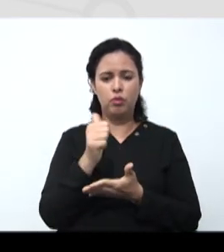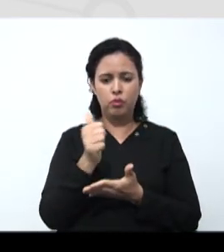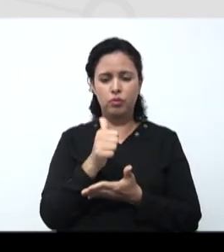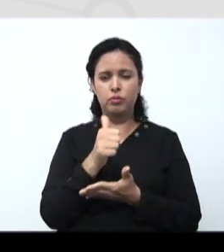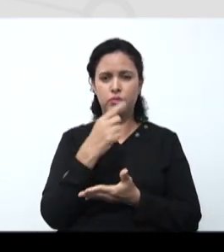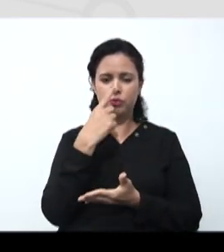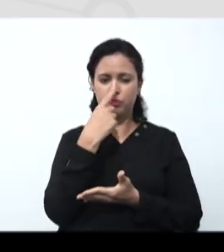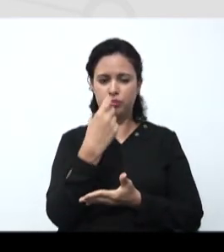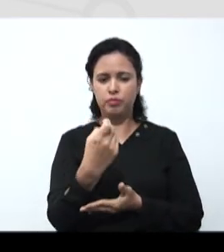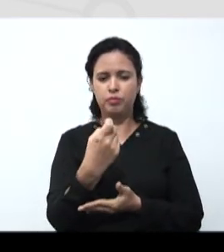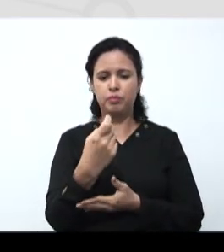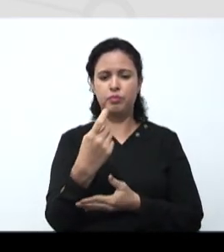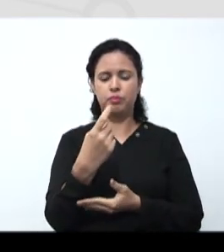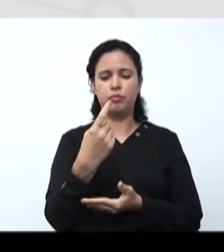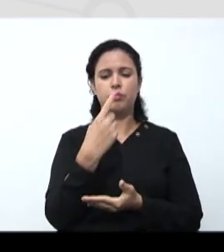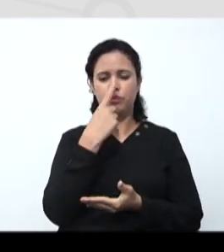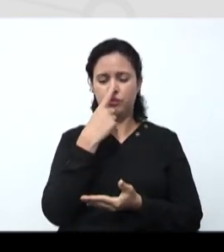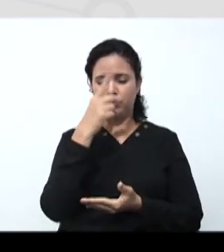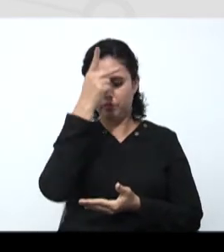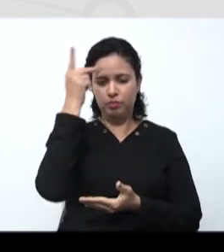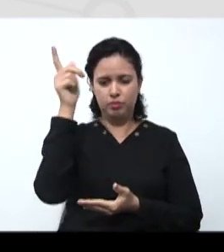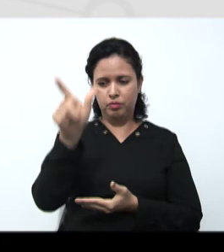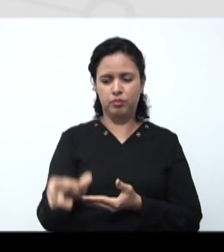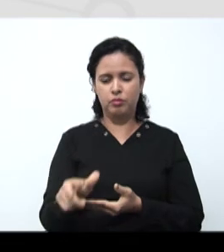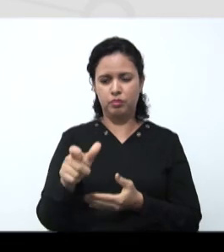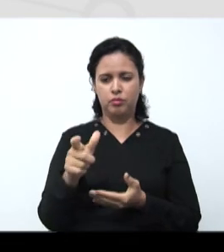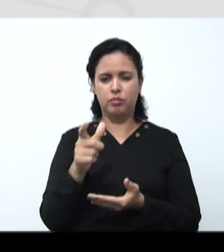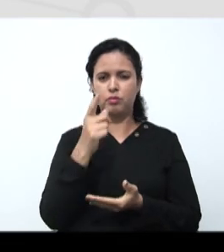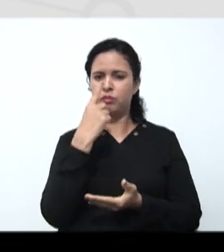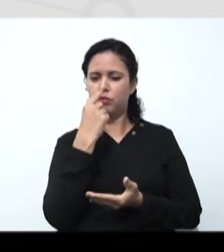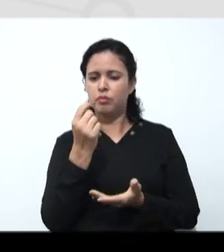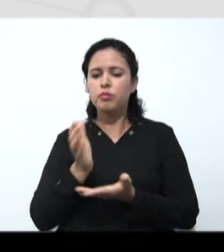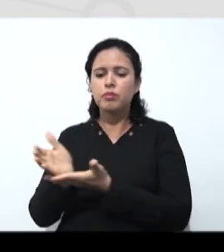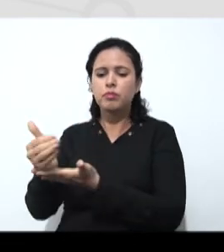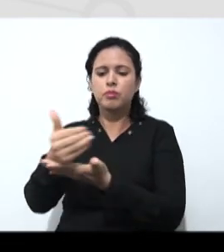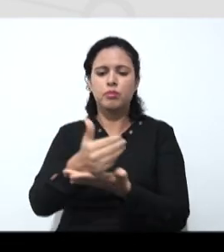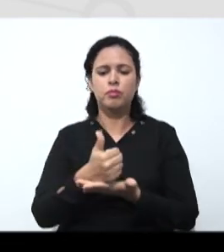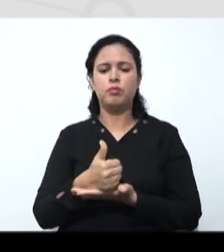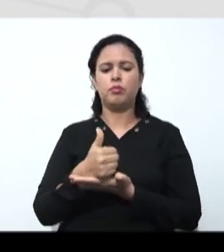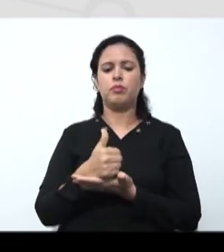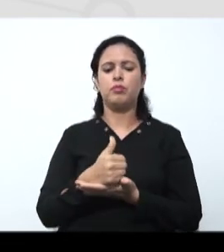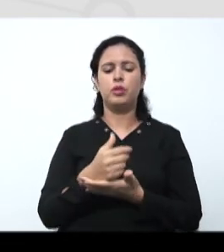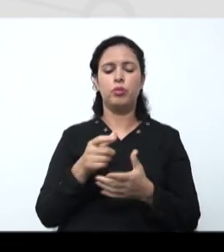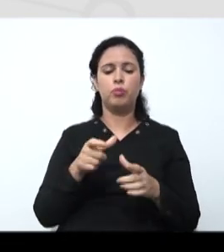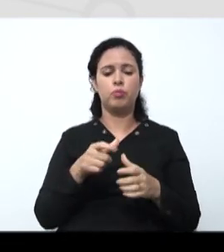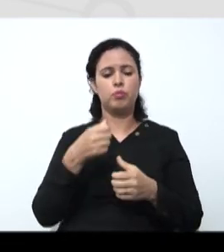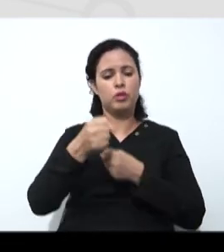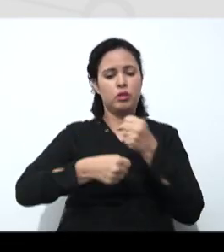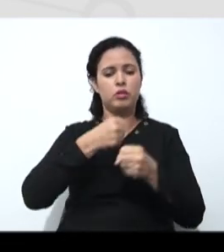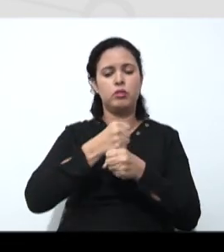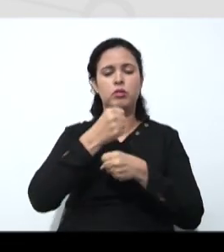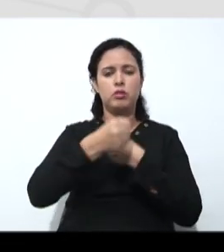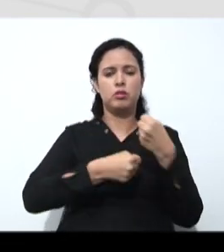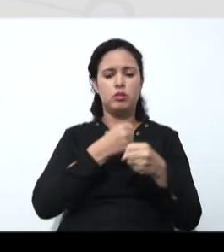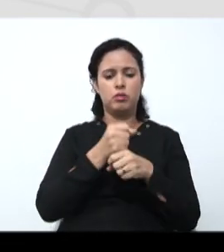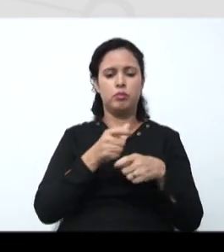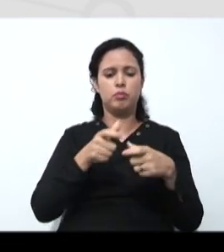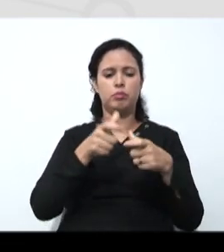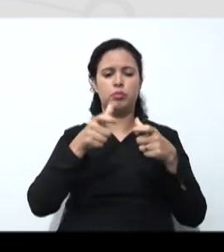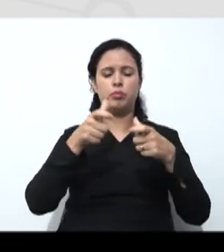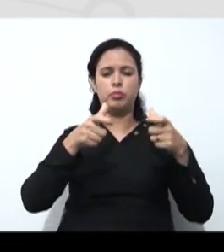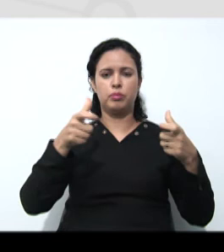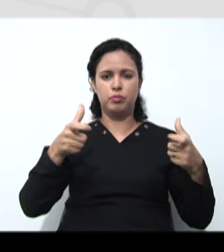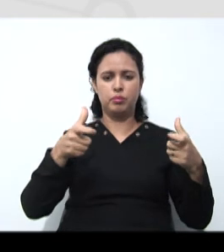catadores. Passados alguns anos, o grupo aumentou e o empreendimento se